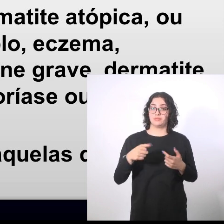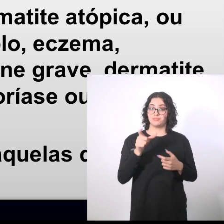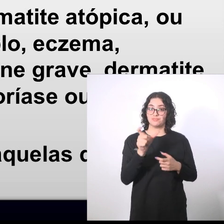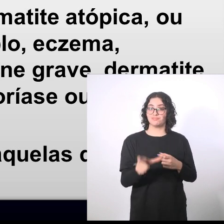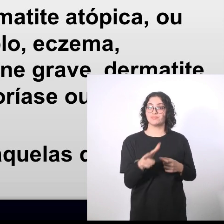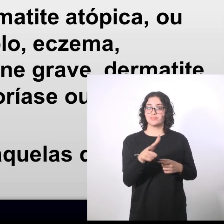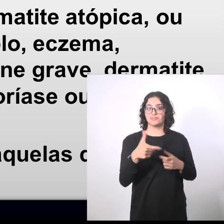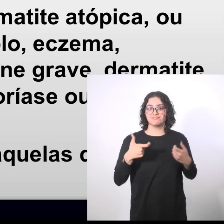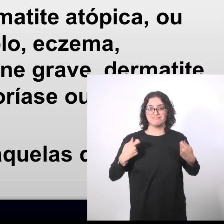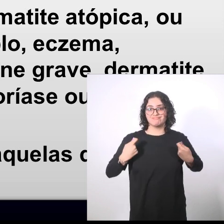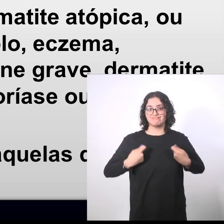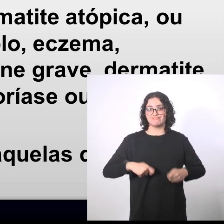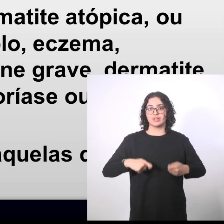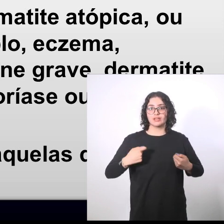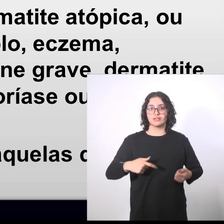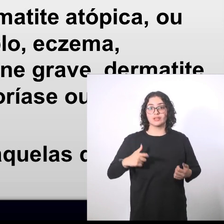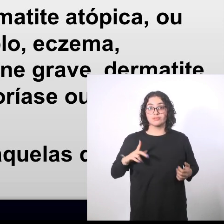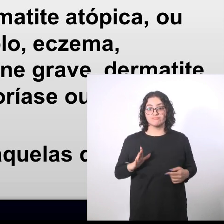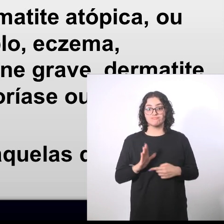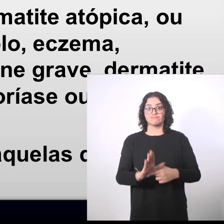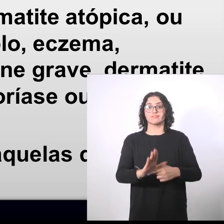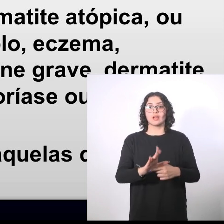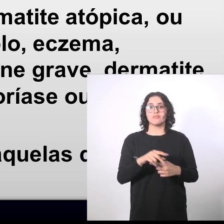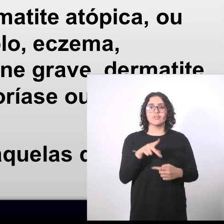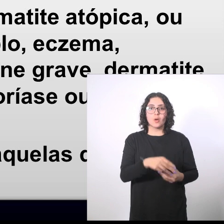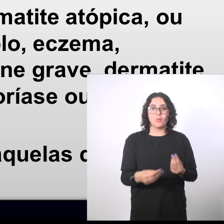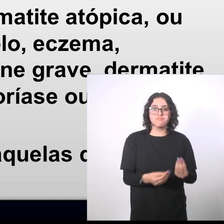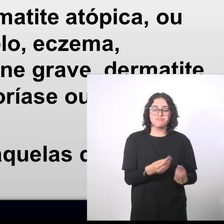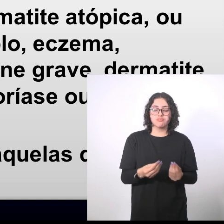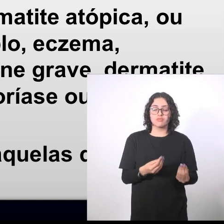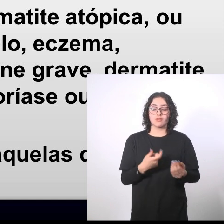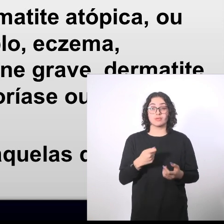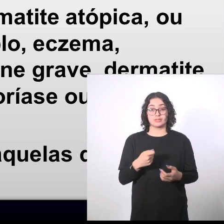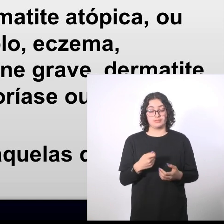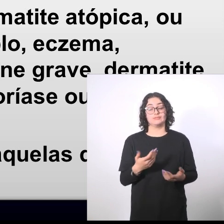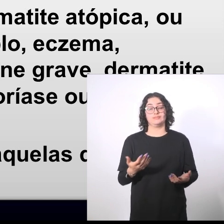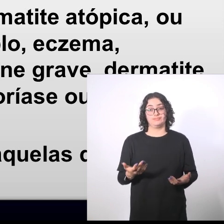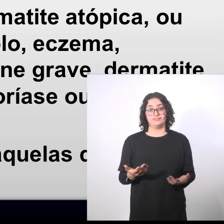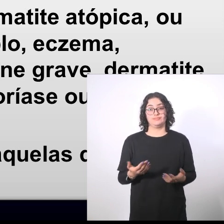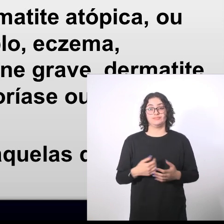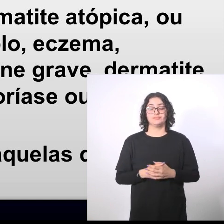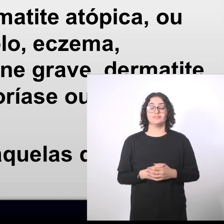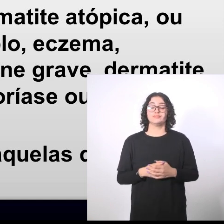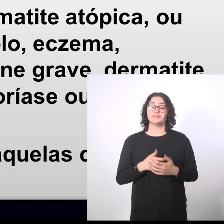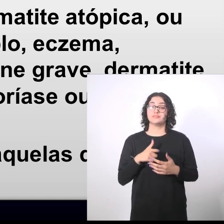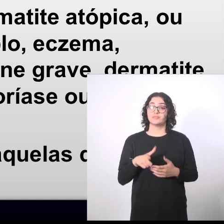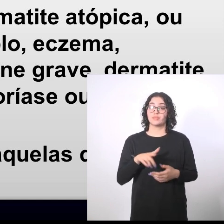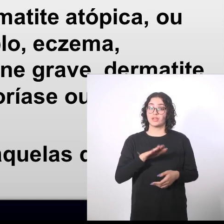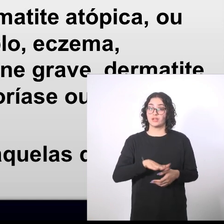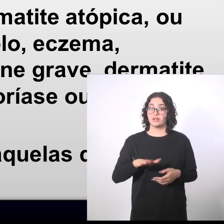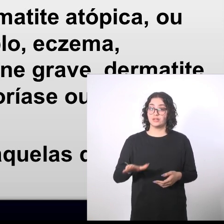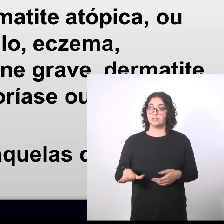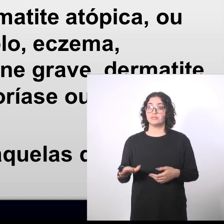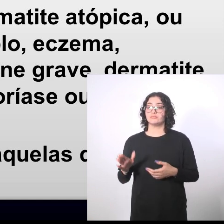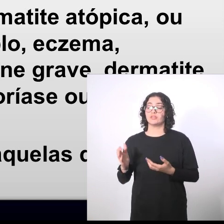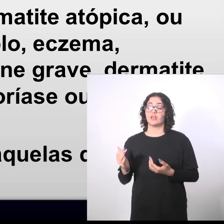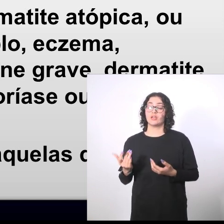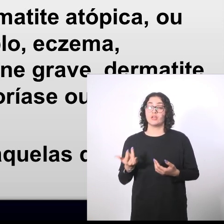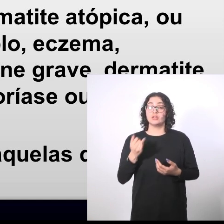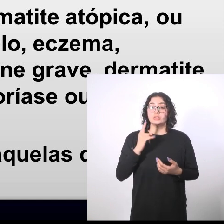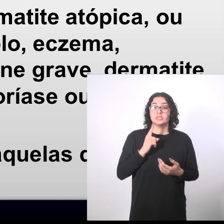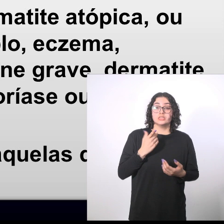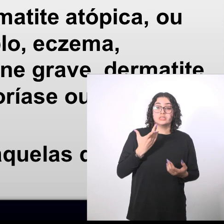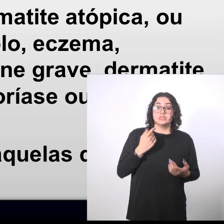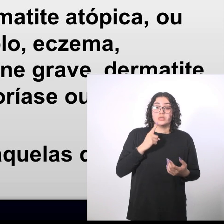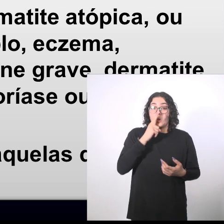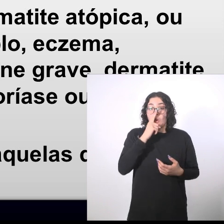a iniciativa de intervenção, então, intervir nesses casos me parece óbvio. Crianças e adolescentes com complicações